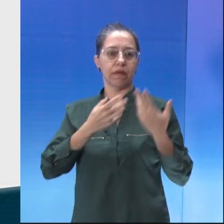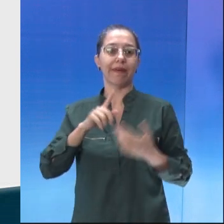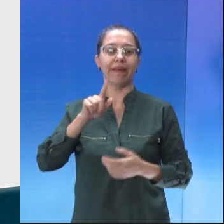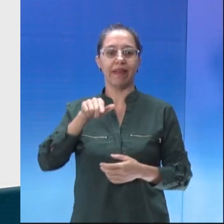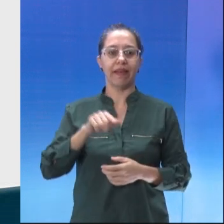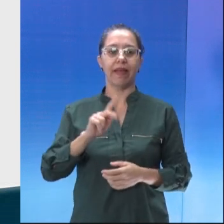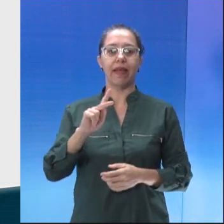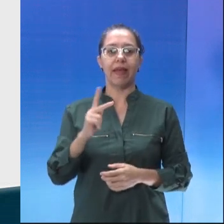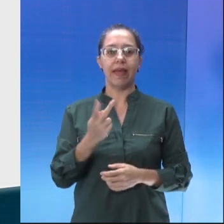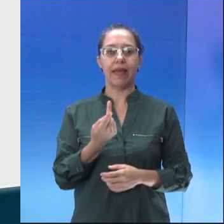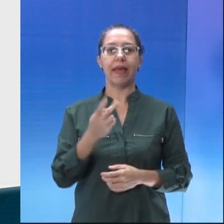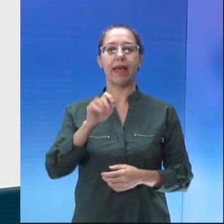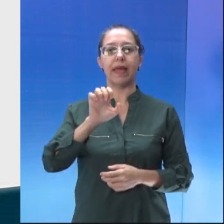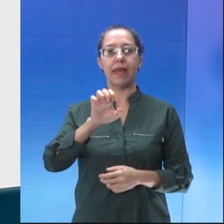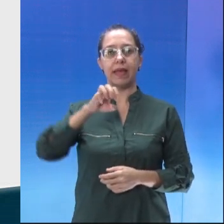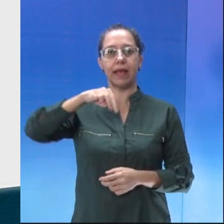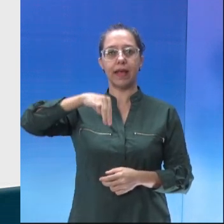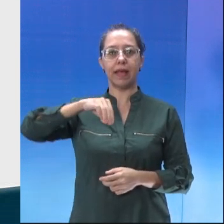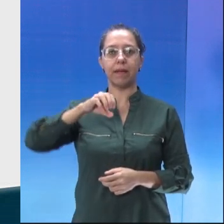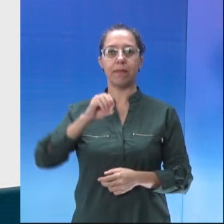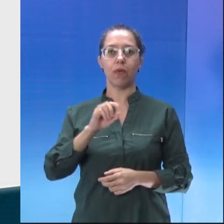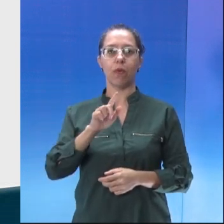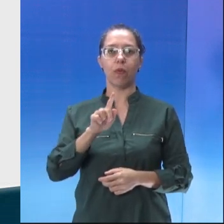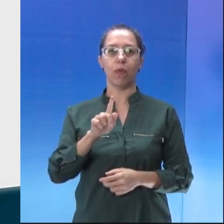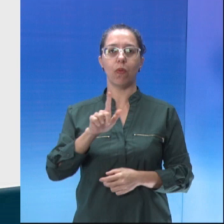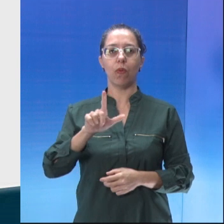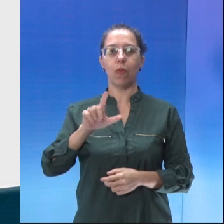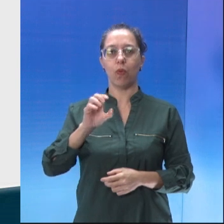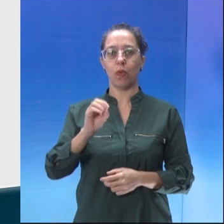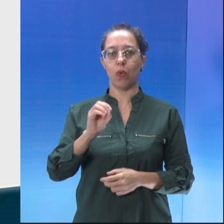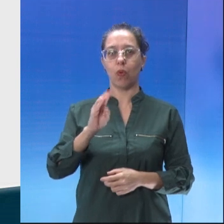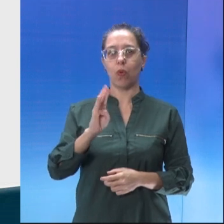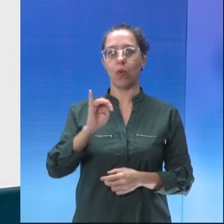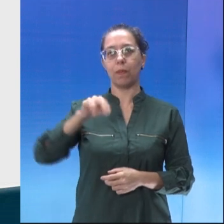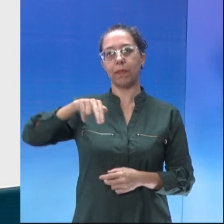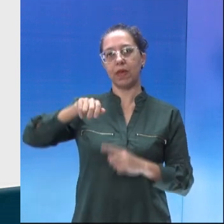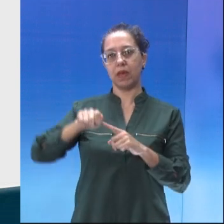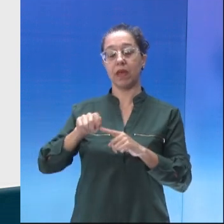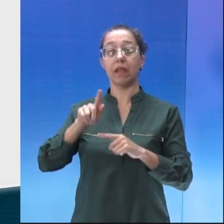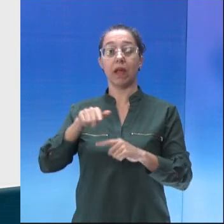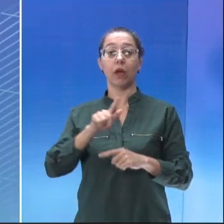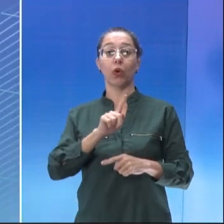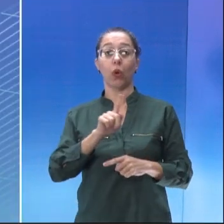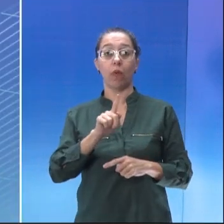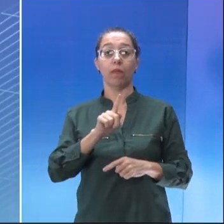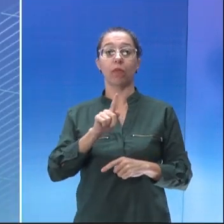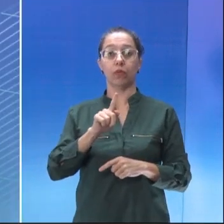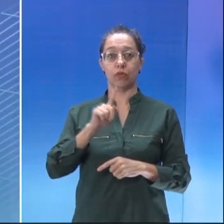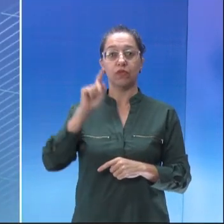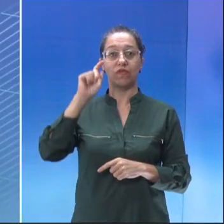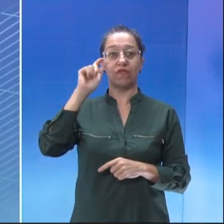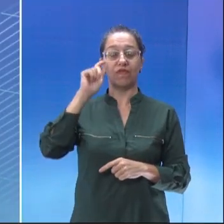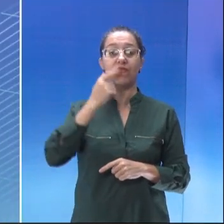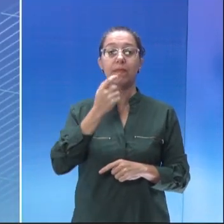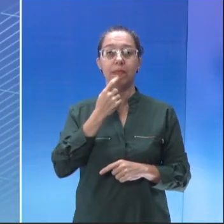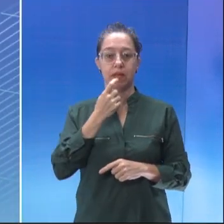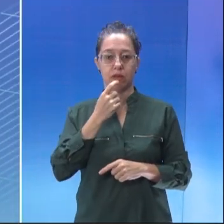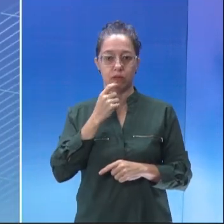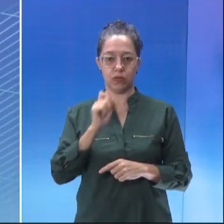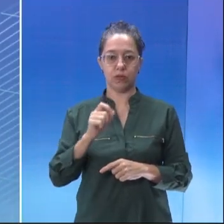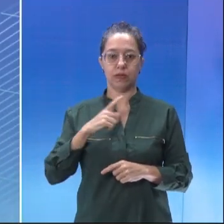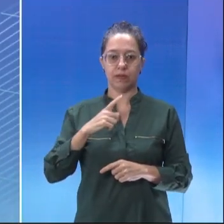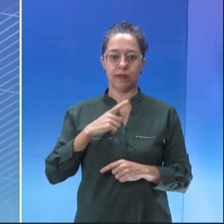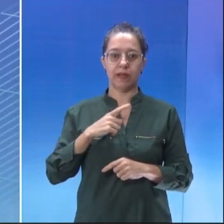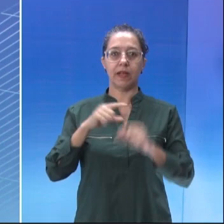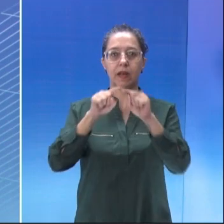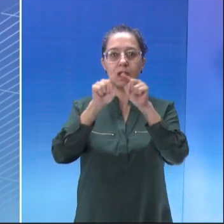hemoglobina, nossos glóbulos vermelhos. Uma coisa muito interessante, a hemoglobina, ela tem um formato bicôncavo,